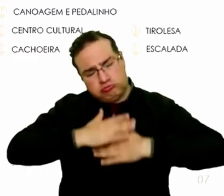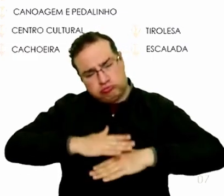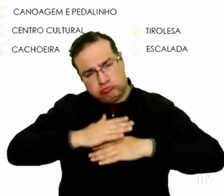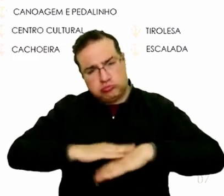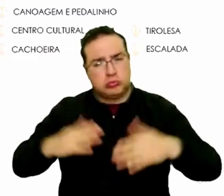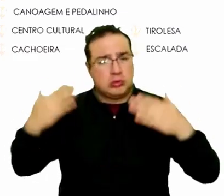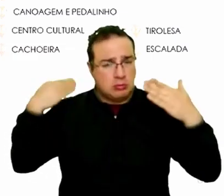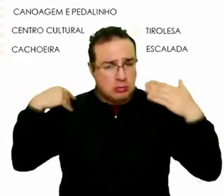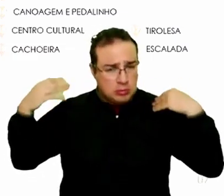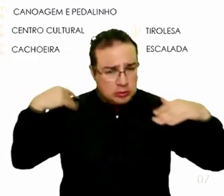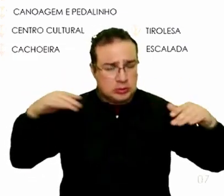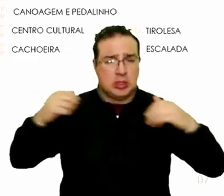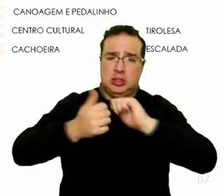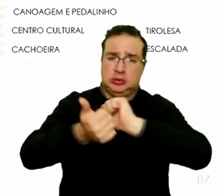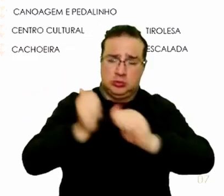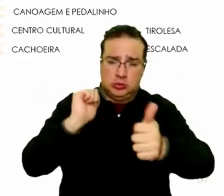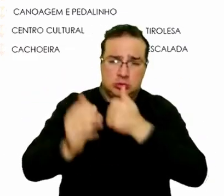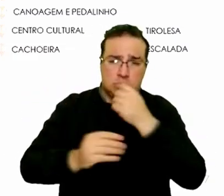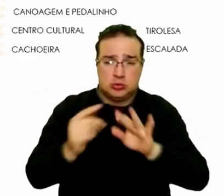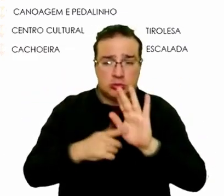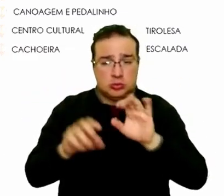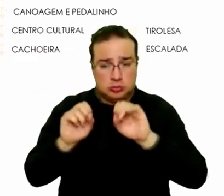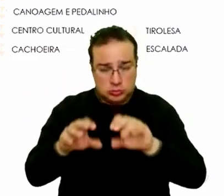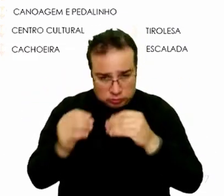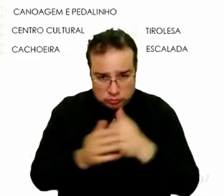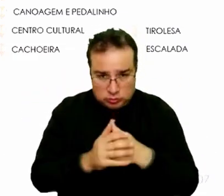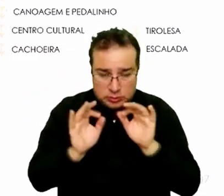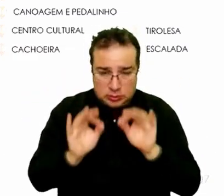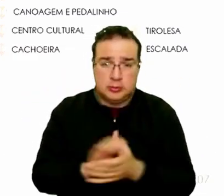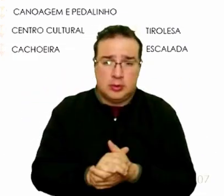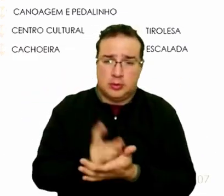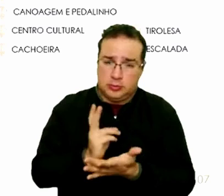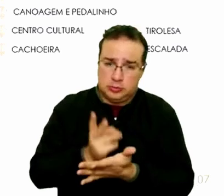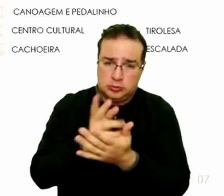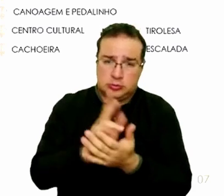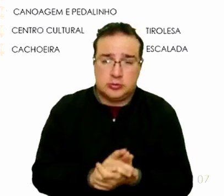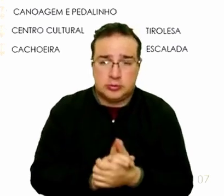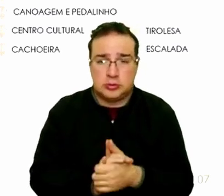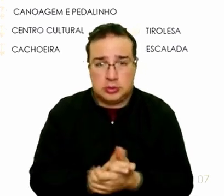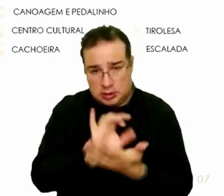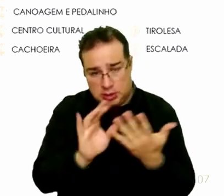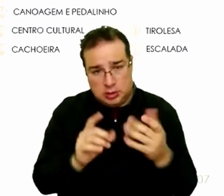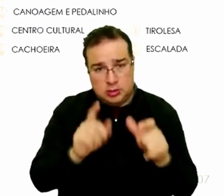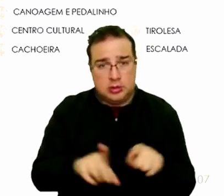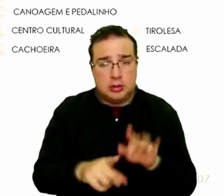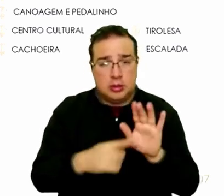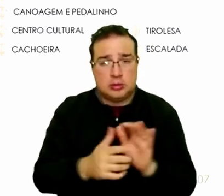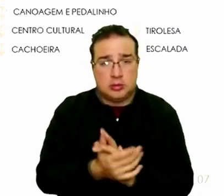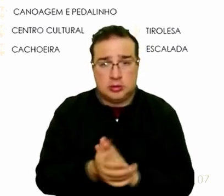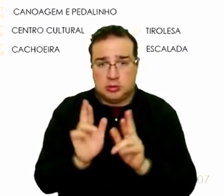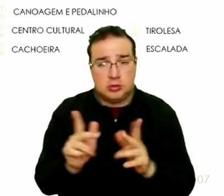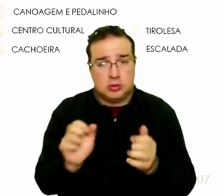de recreação, esporte, educação, e de forma que mantenha que cada parque tenha ali o